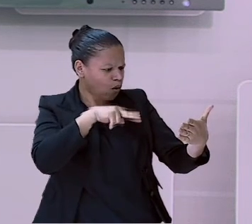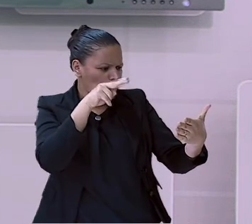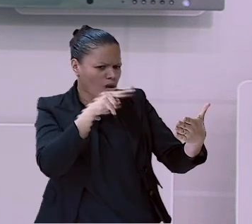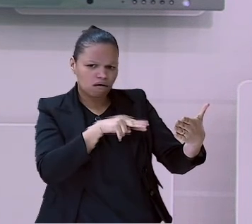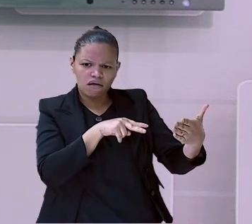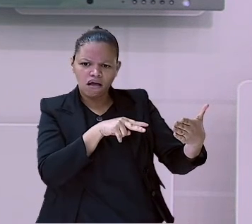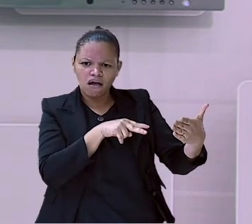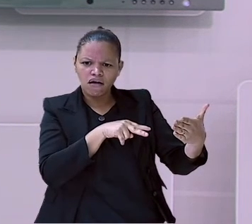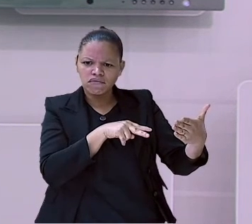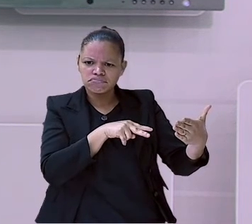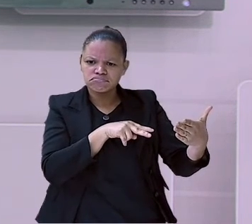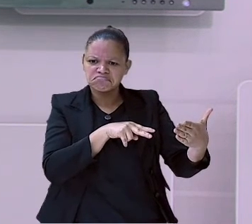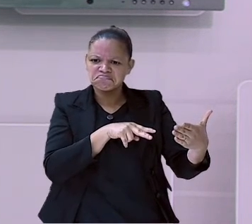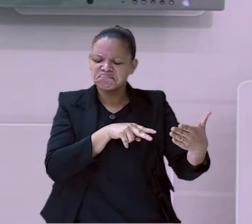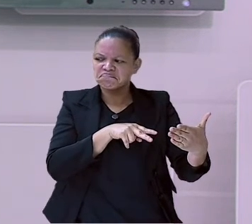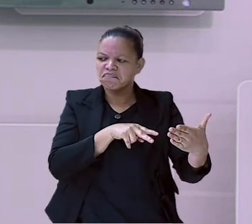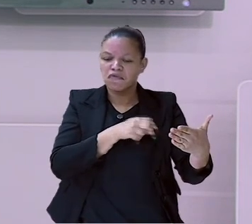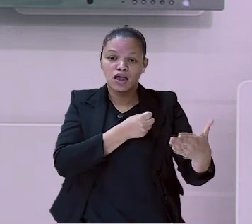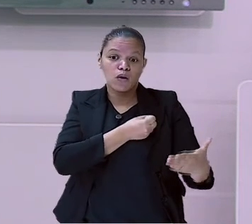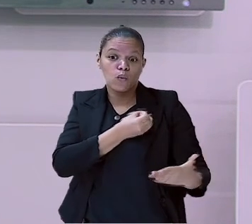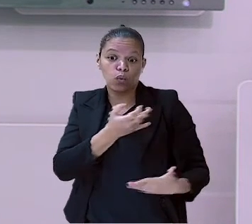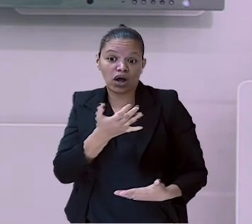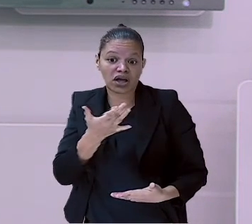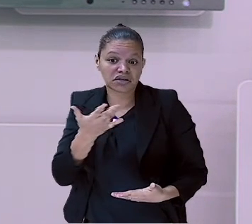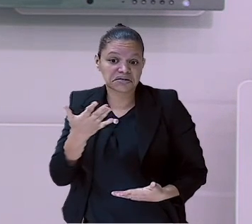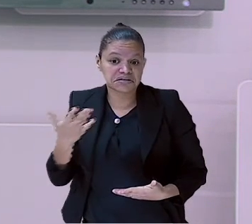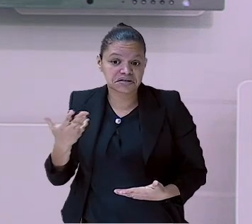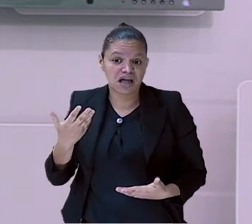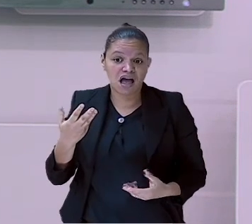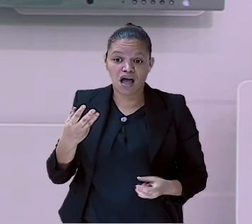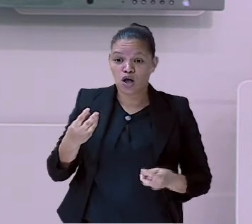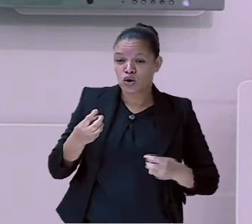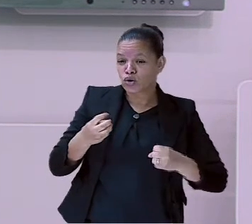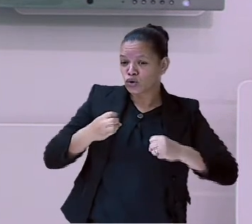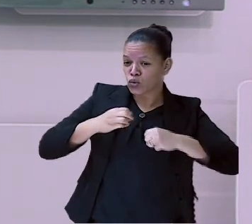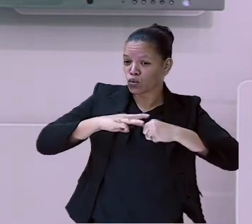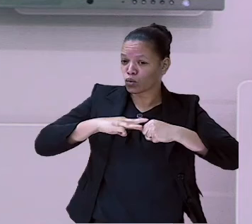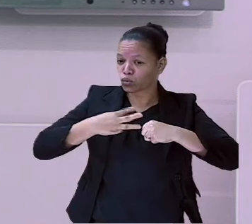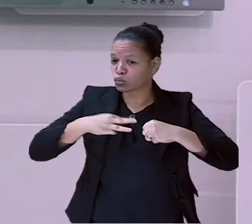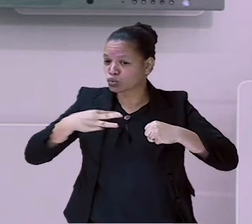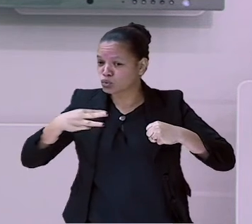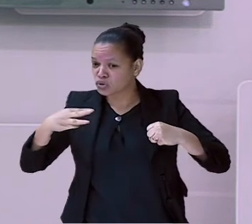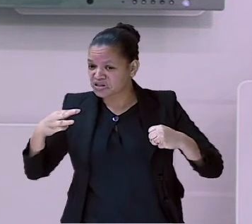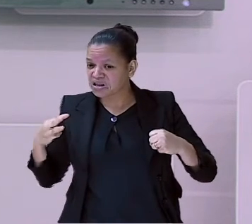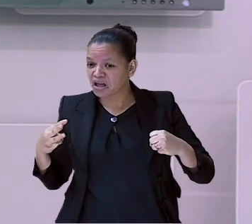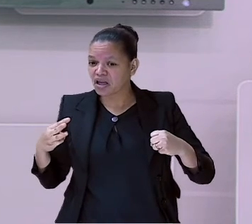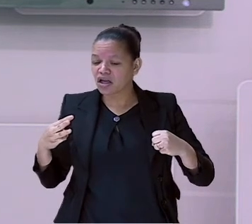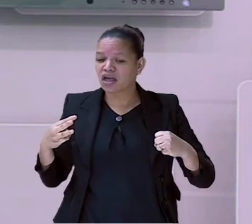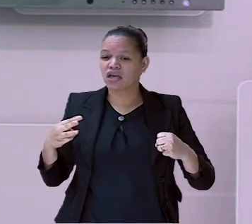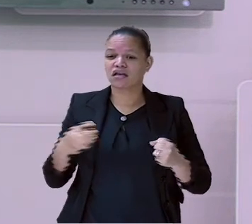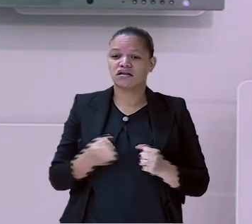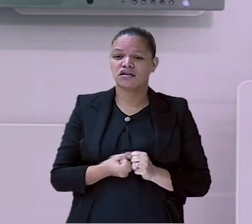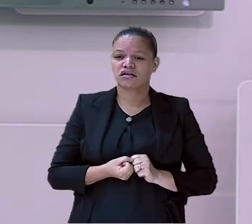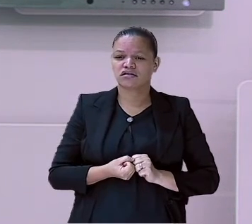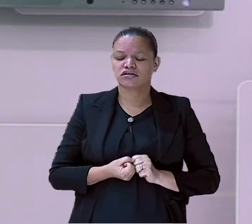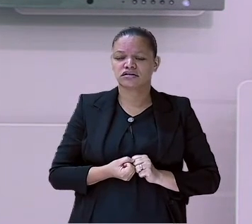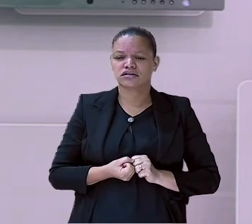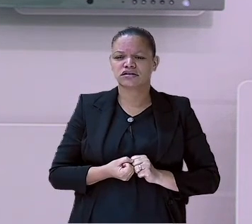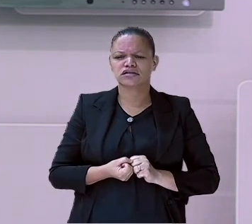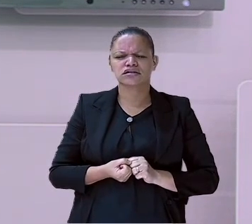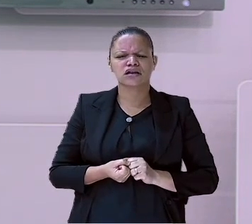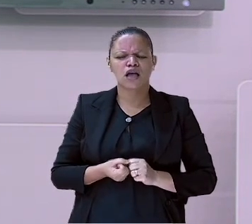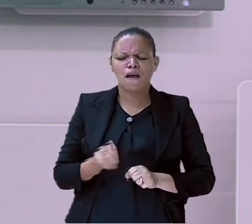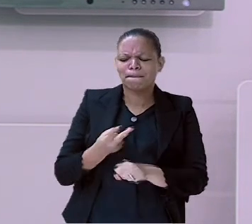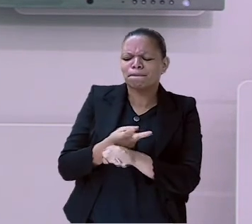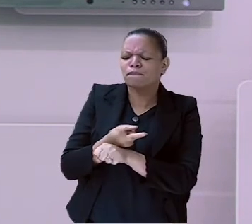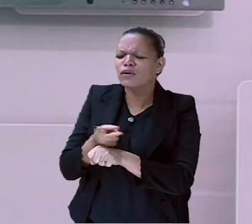que é a quantidade de sal, lá tá escrito sódio. Observar os alimentos que têm menos sódio, tá? E procurar ingerir